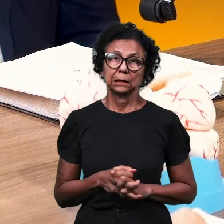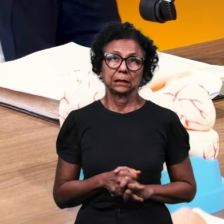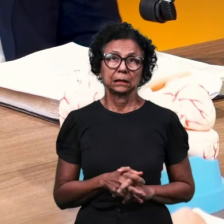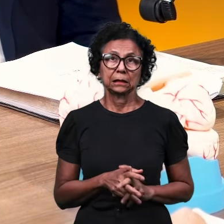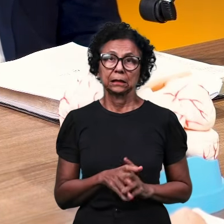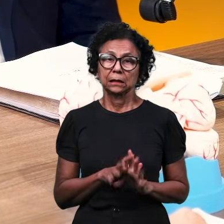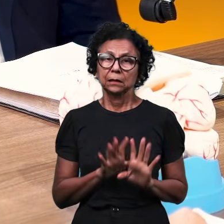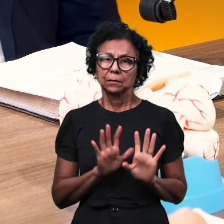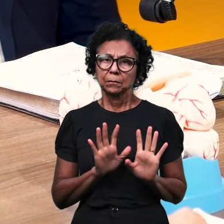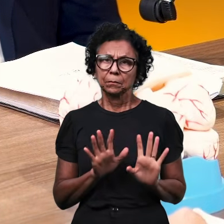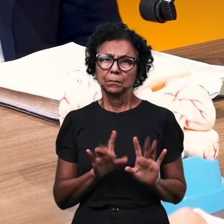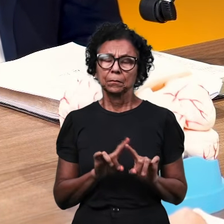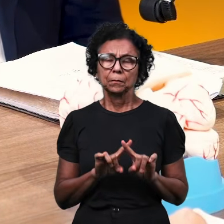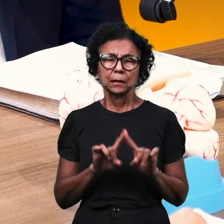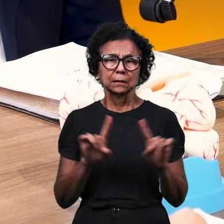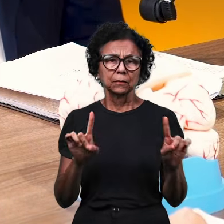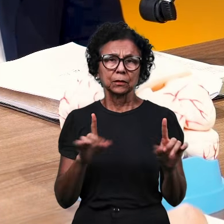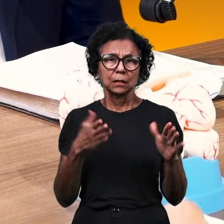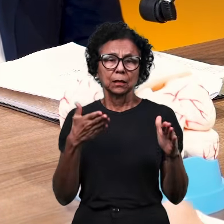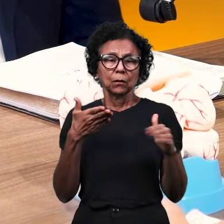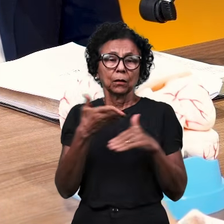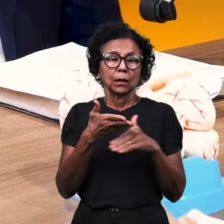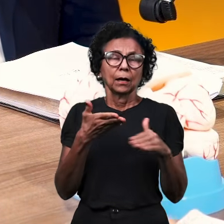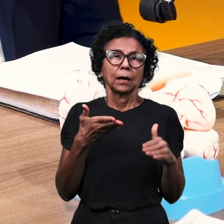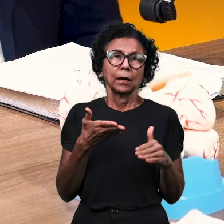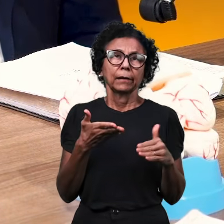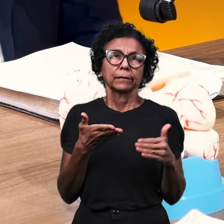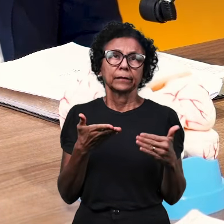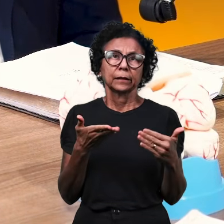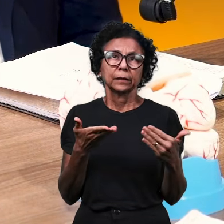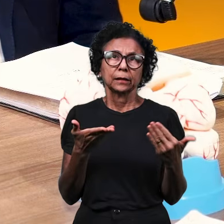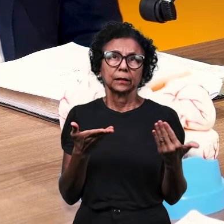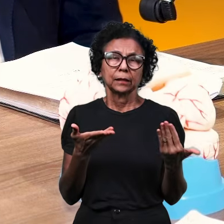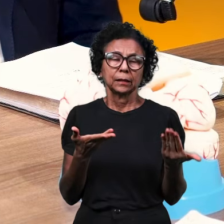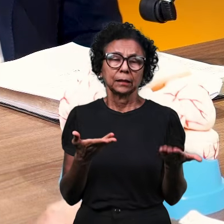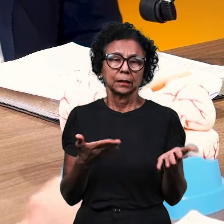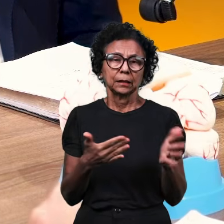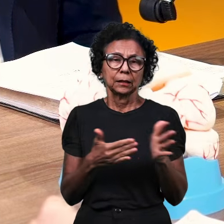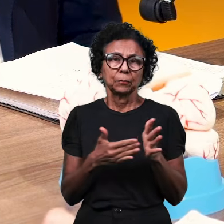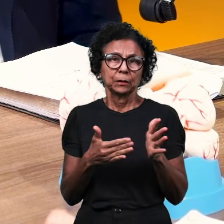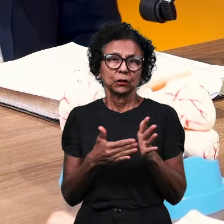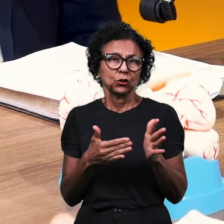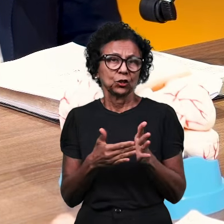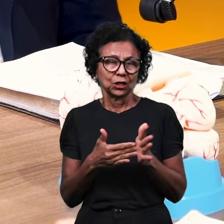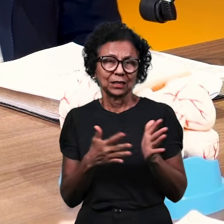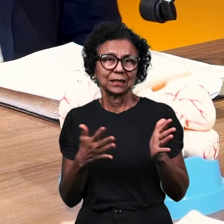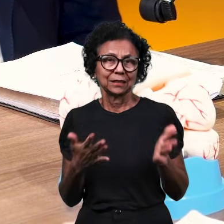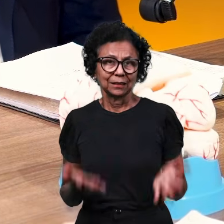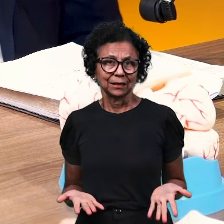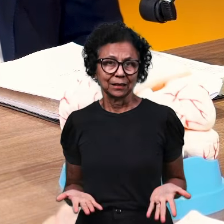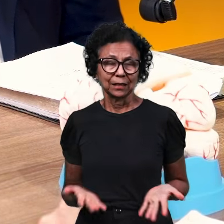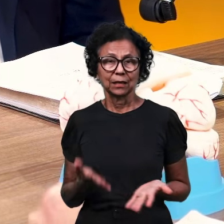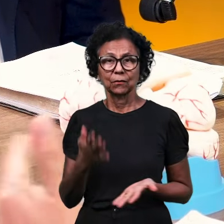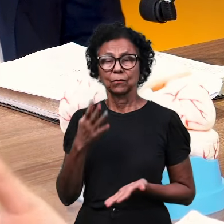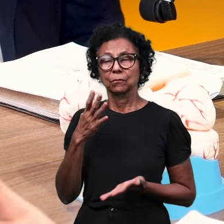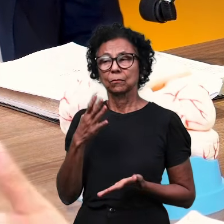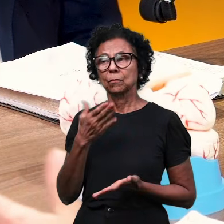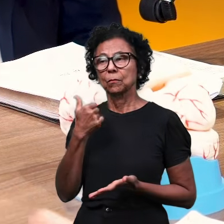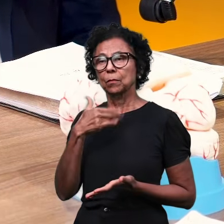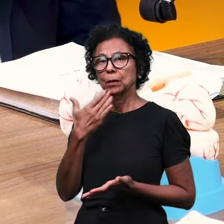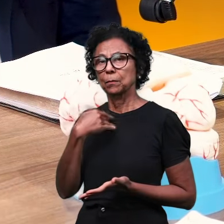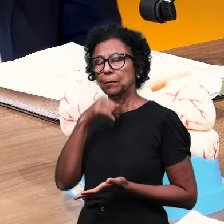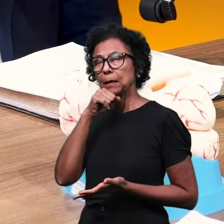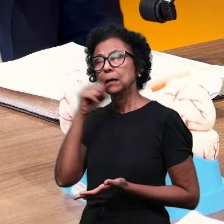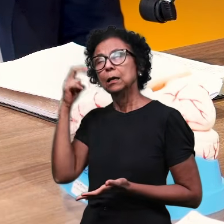não interfira. O que é interferir? Você não querer realizar os seus sonhos na vida